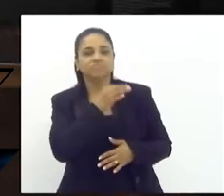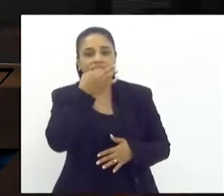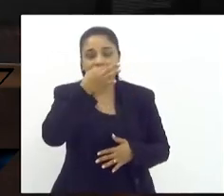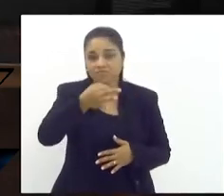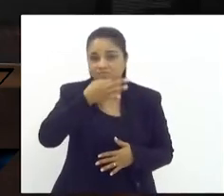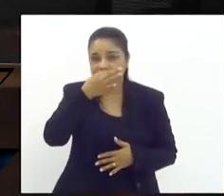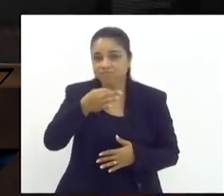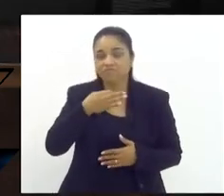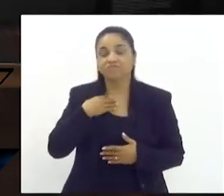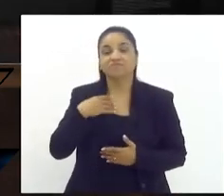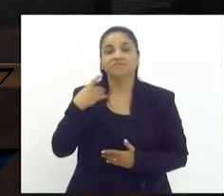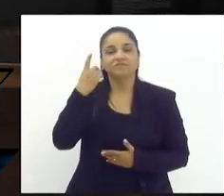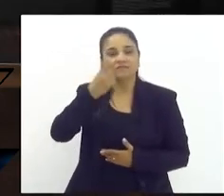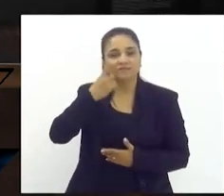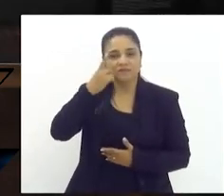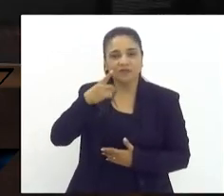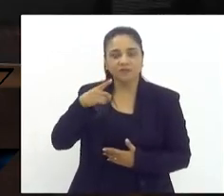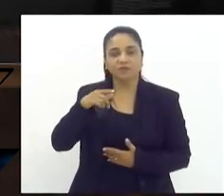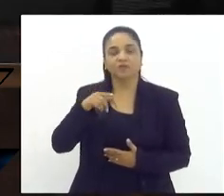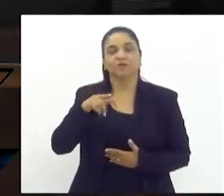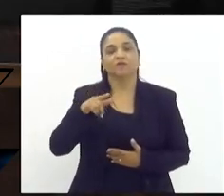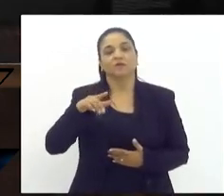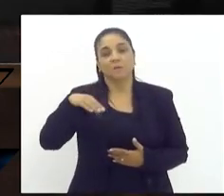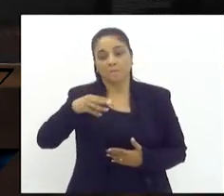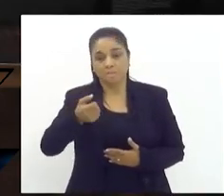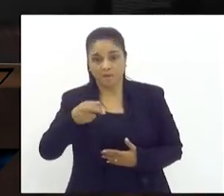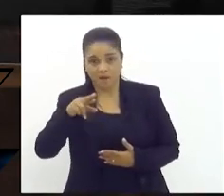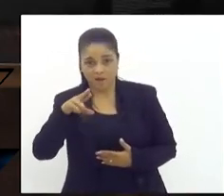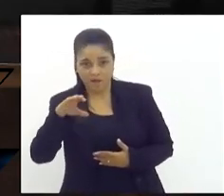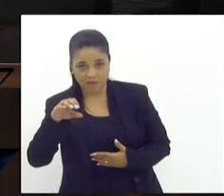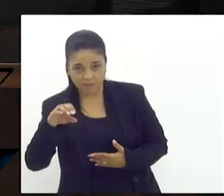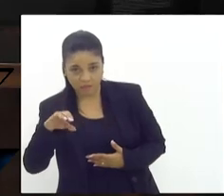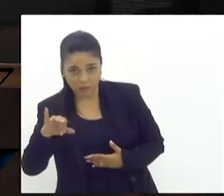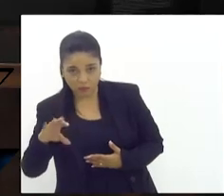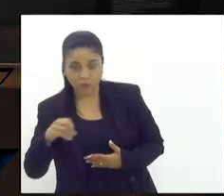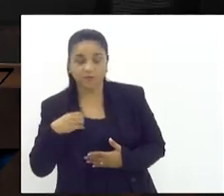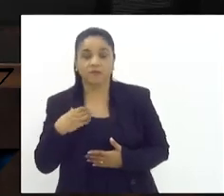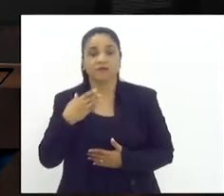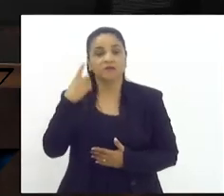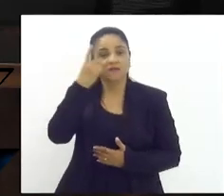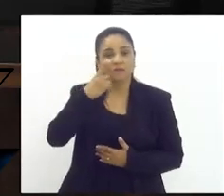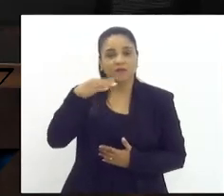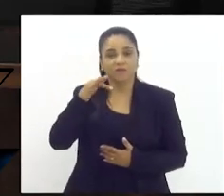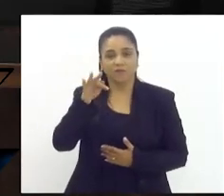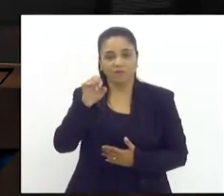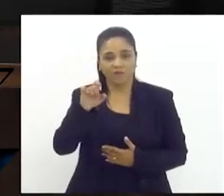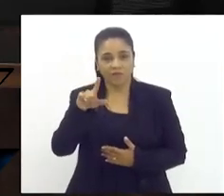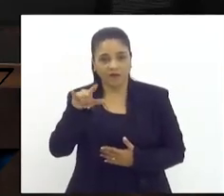Márcio Gualberto Deputado Felipe Soares